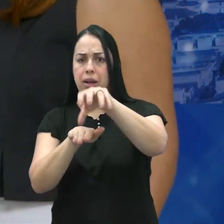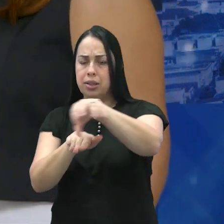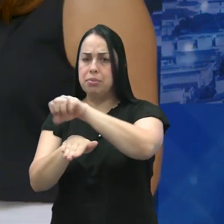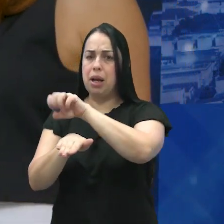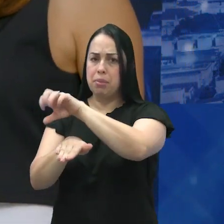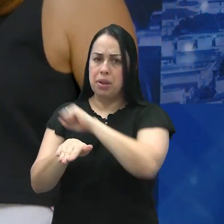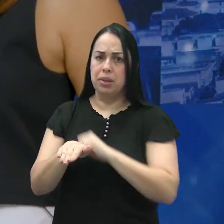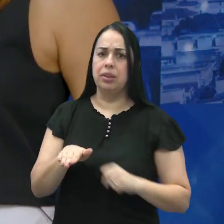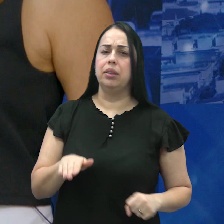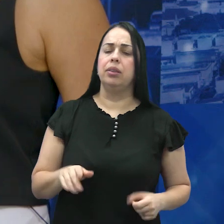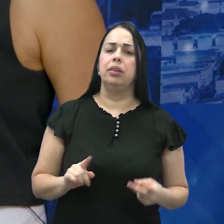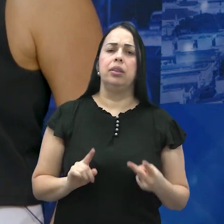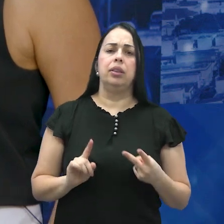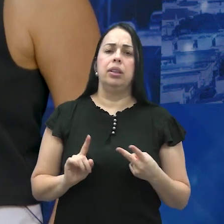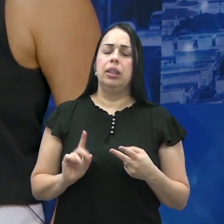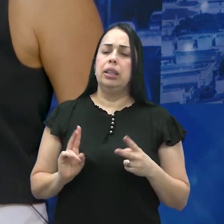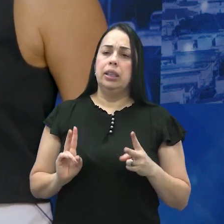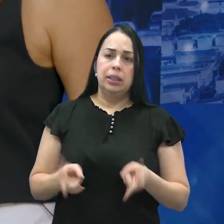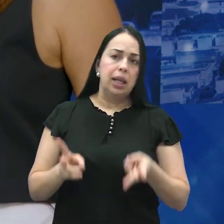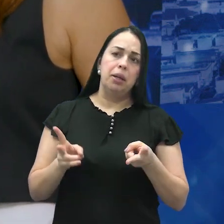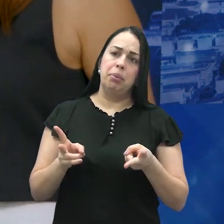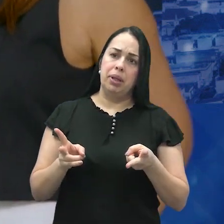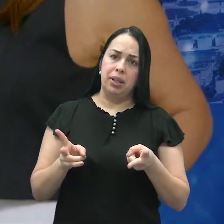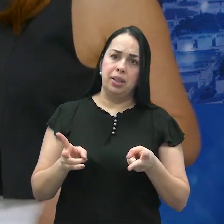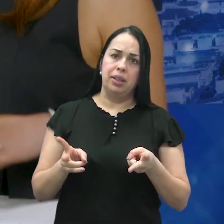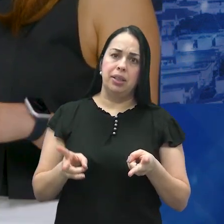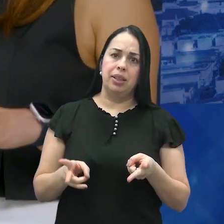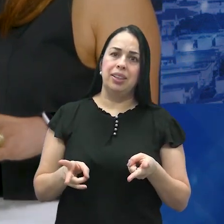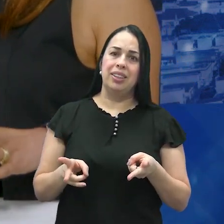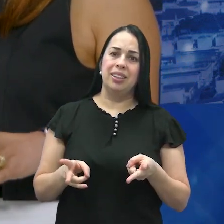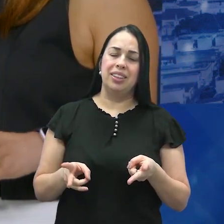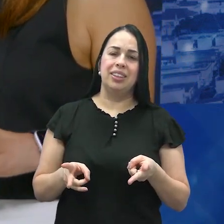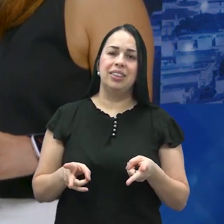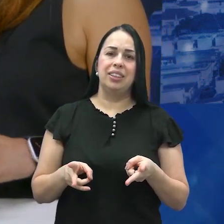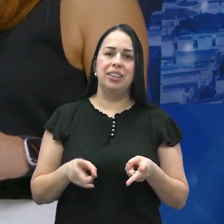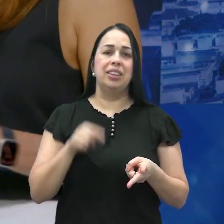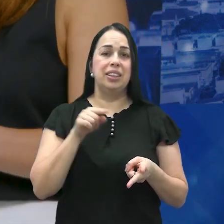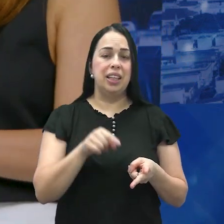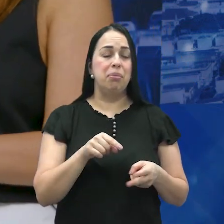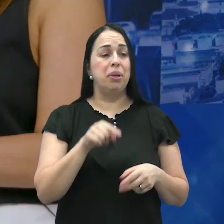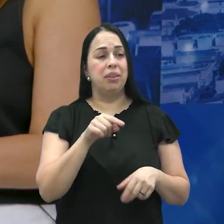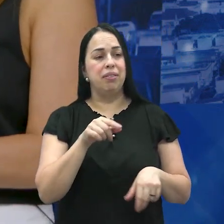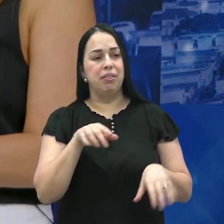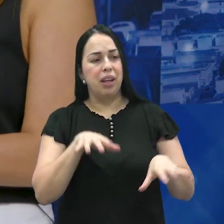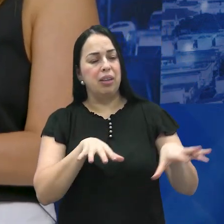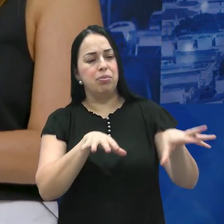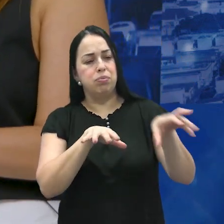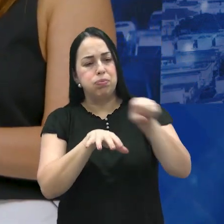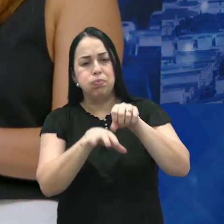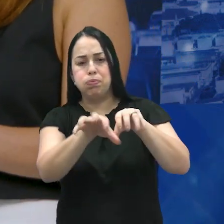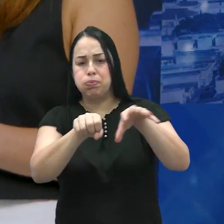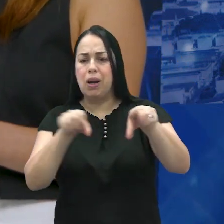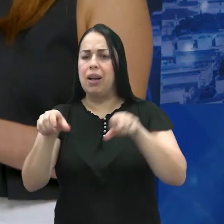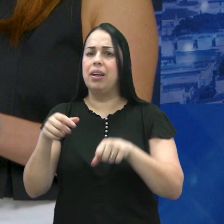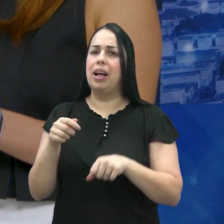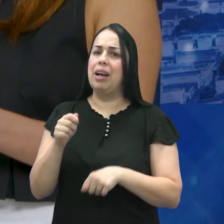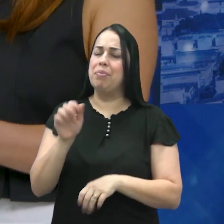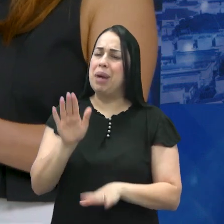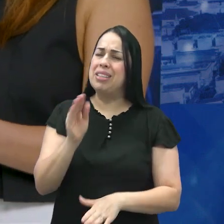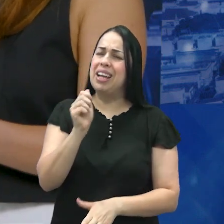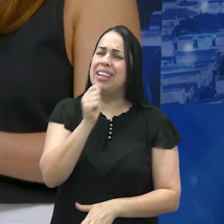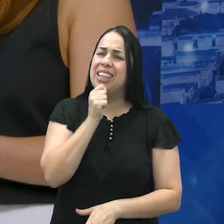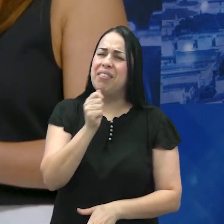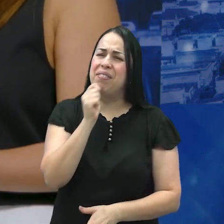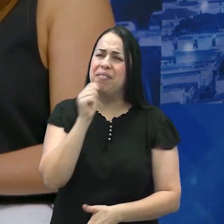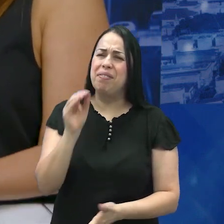as vezes que a gente tem a urbanizadora fazendo a caracterização do que a população segrega, a gente vê que ainda